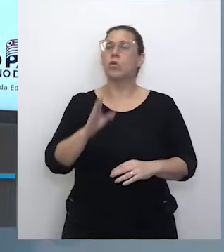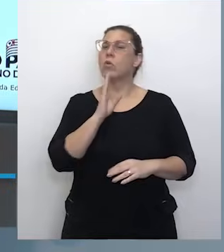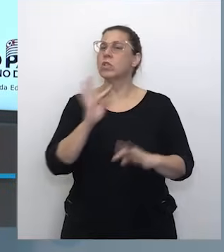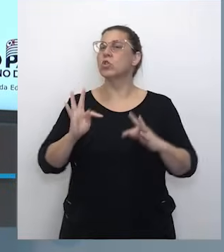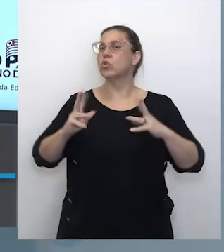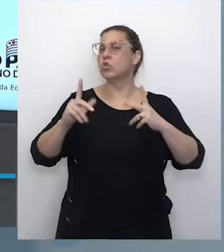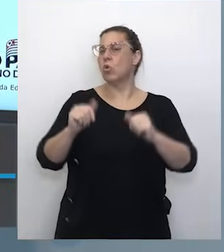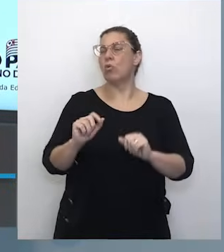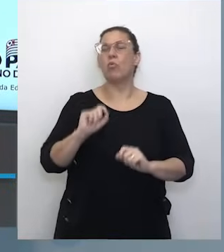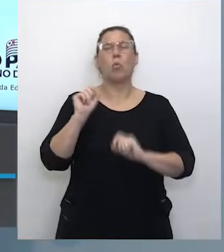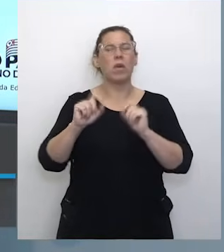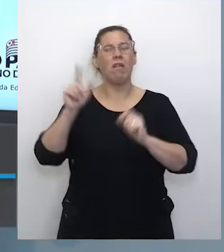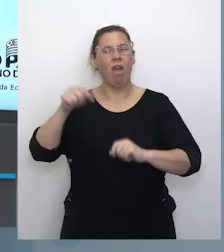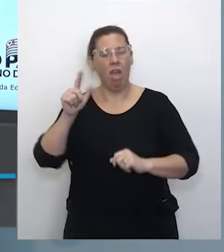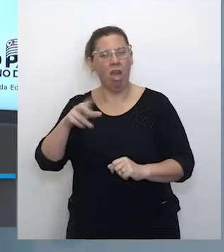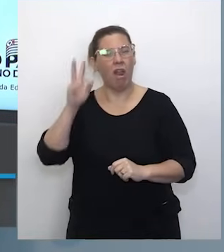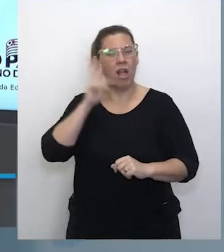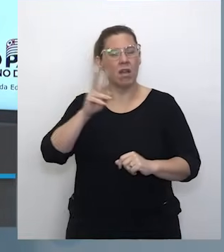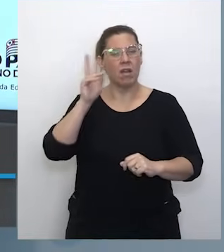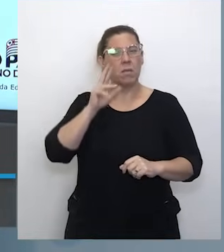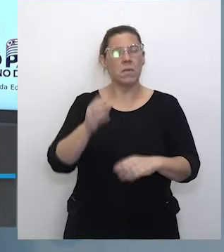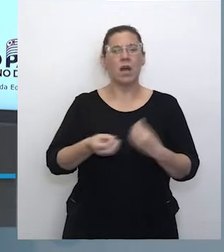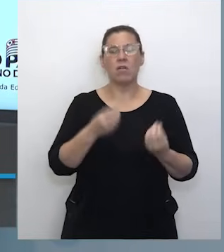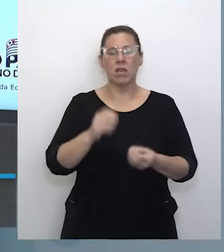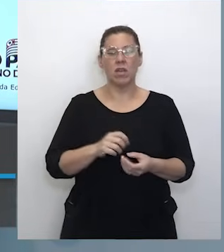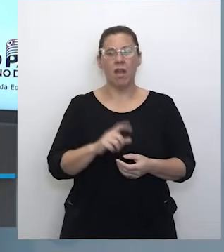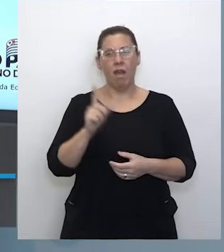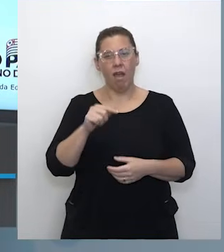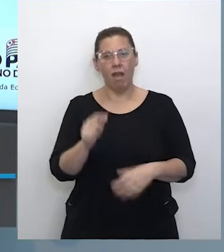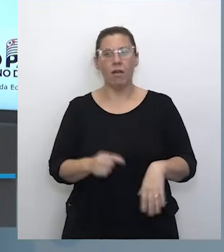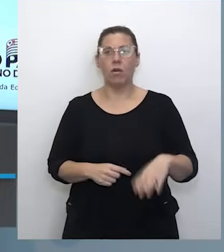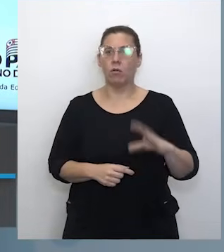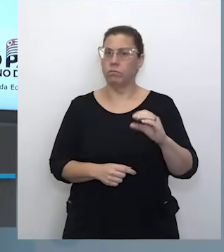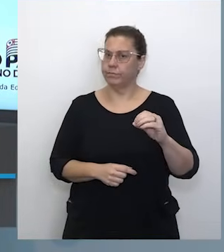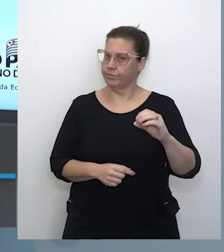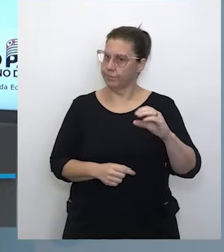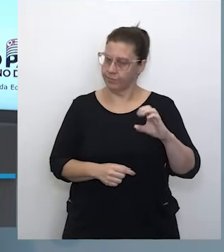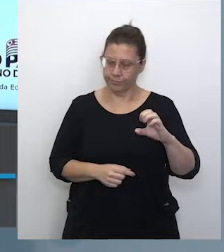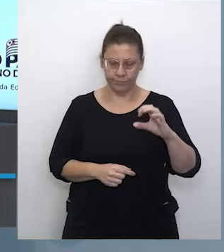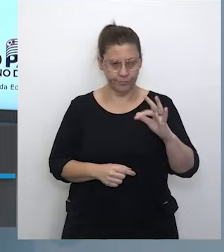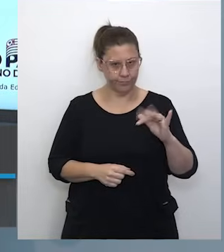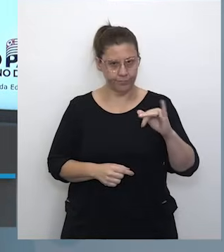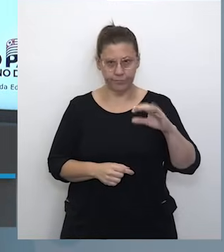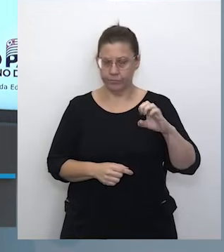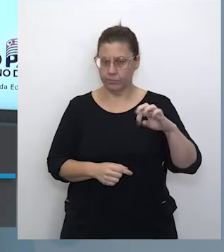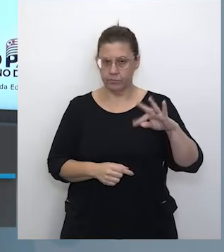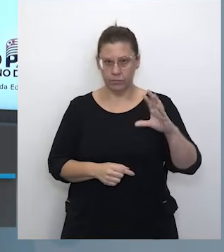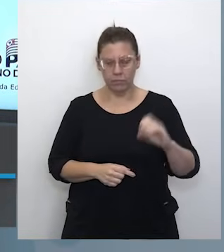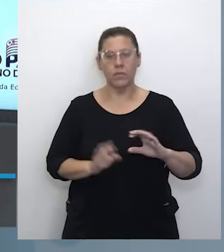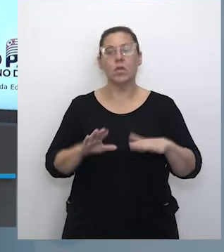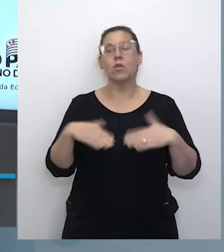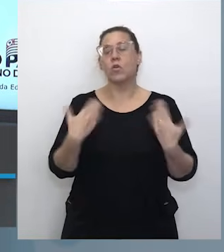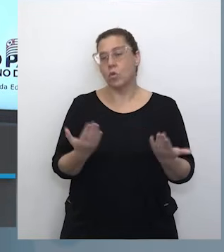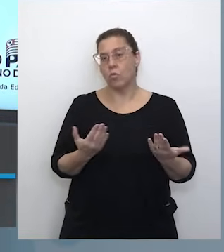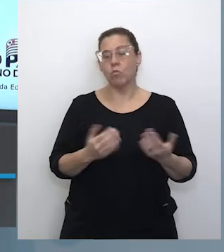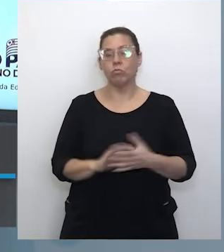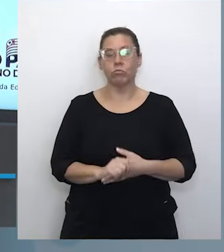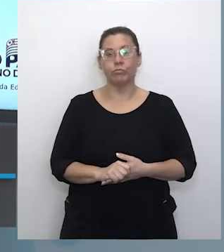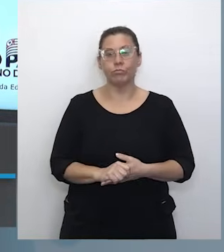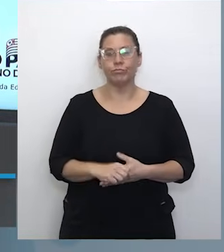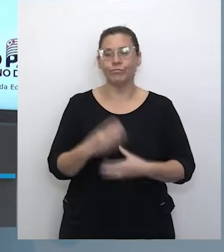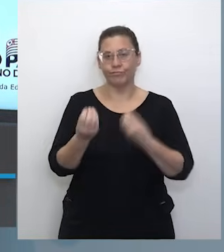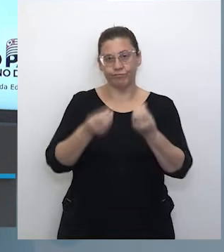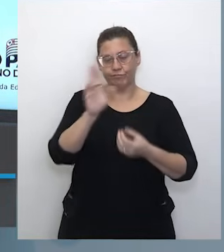novo os polinômios, né? Retomar isso, saber quem é coeficiente, quem é parte literal, qual é o grau do polinômio, tá